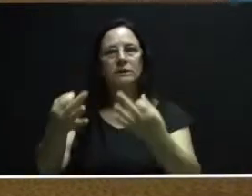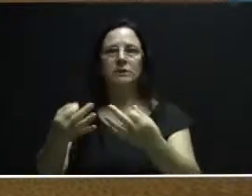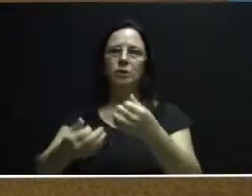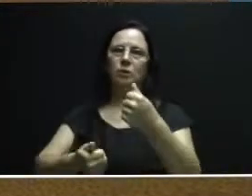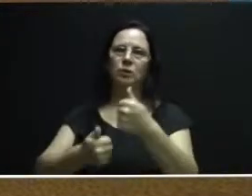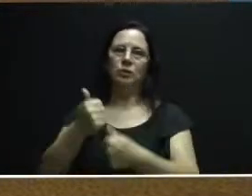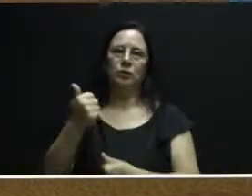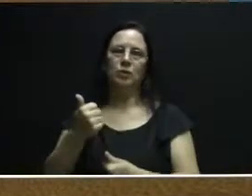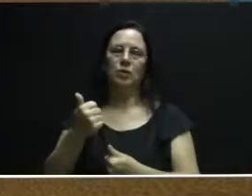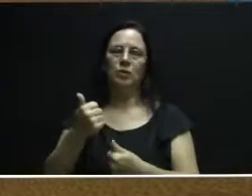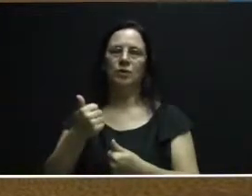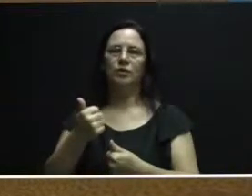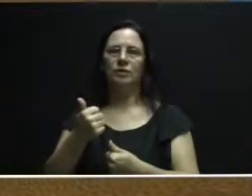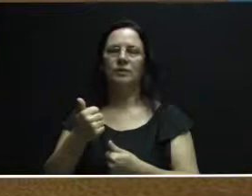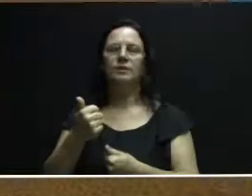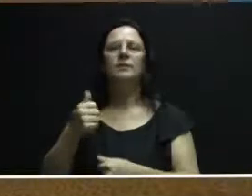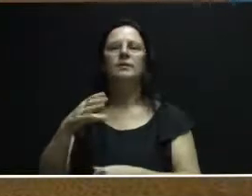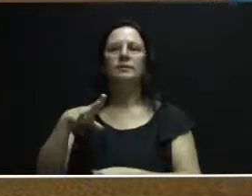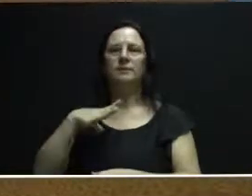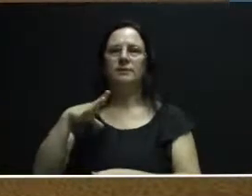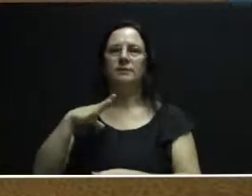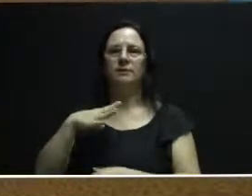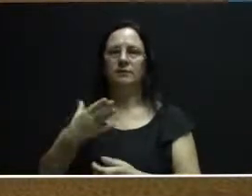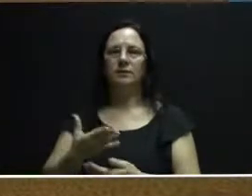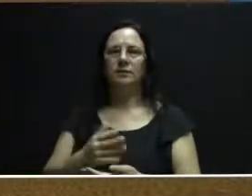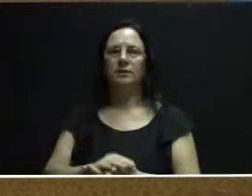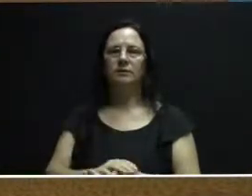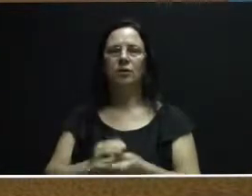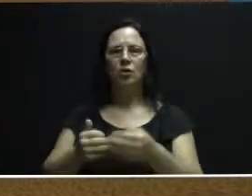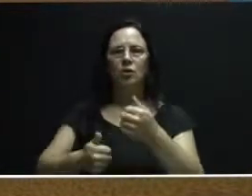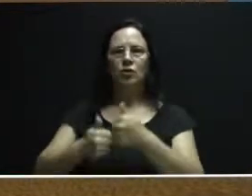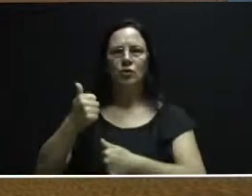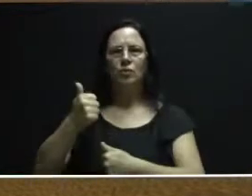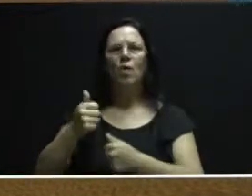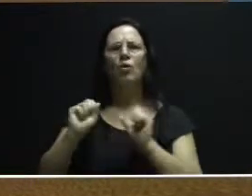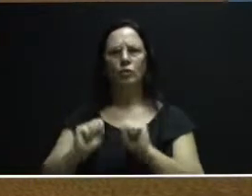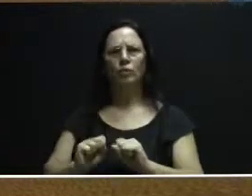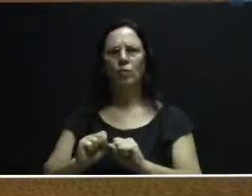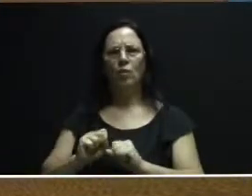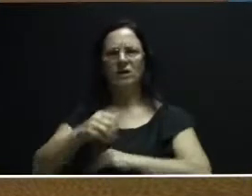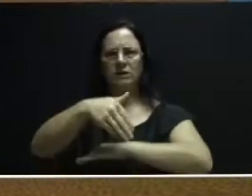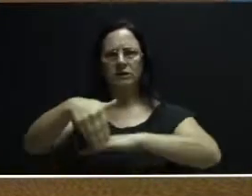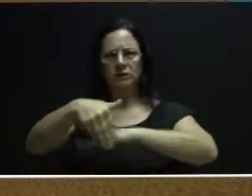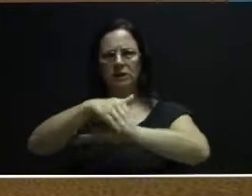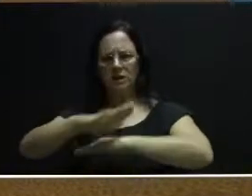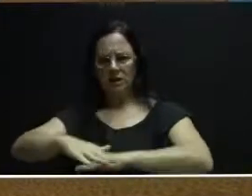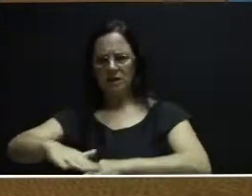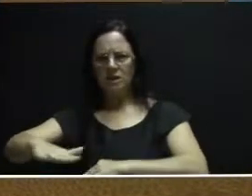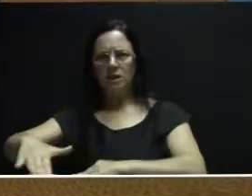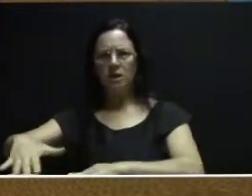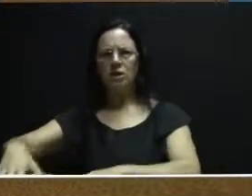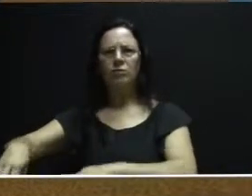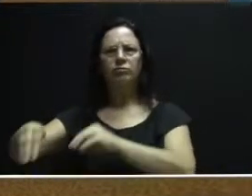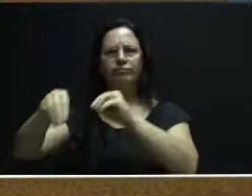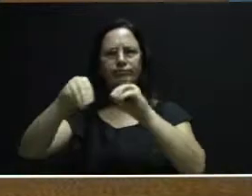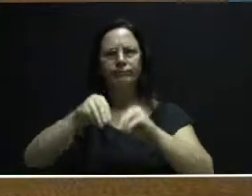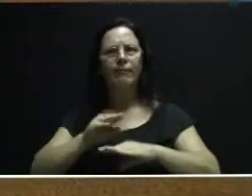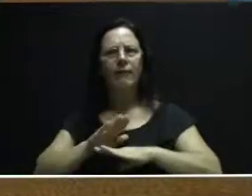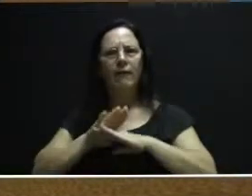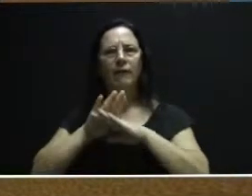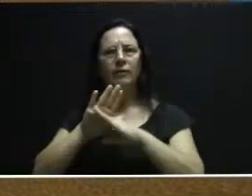cidade. Porque a gente sabe que o esporte ele pode tirar crianças da rua, ele pode dar qualidade de vida